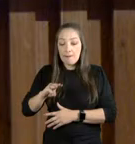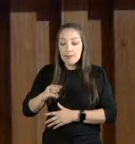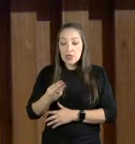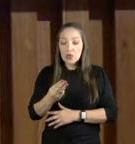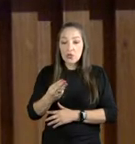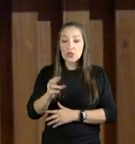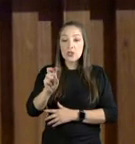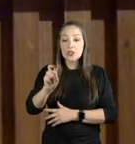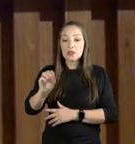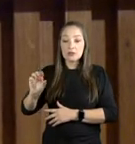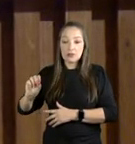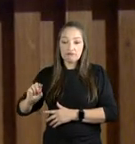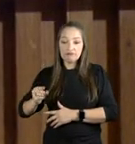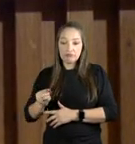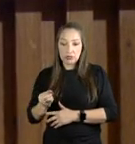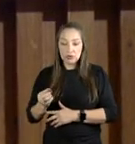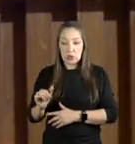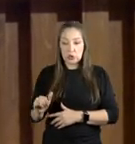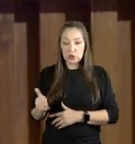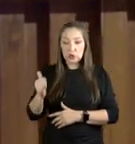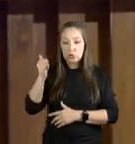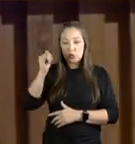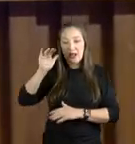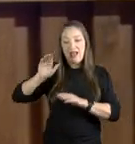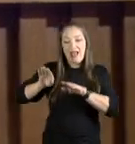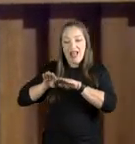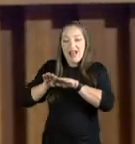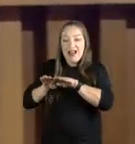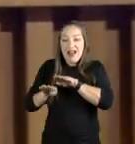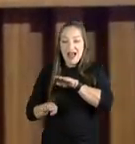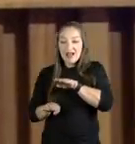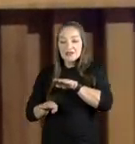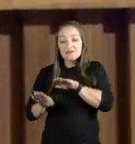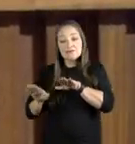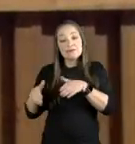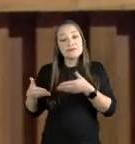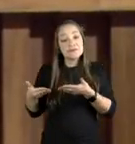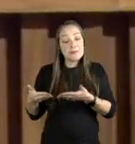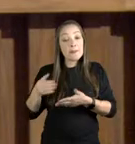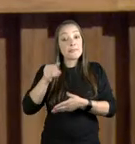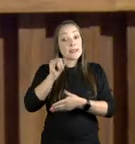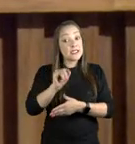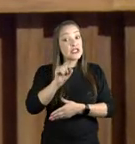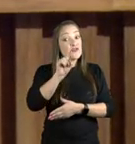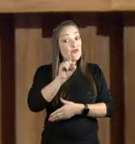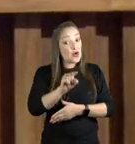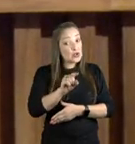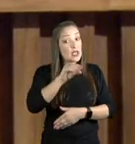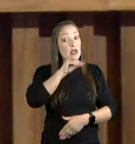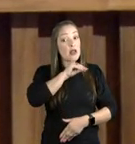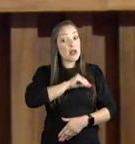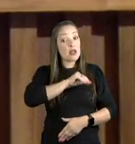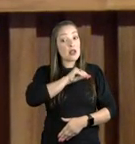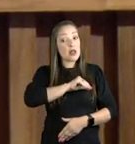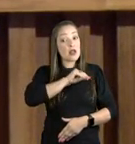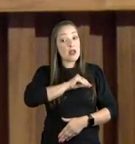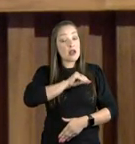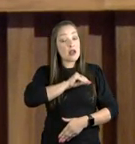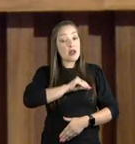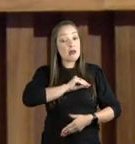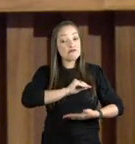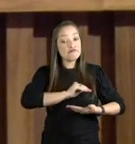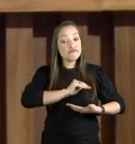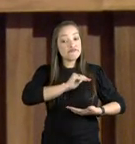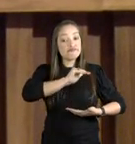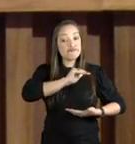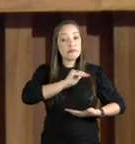baixos. Né? Então, é algo que é razoavelmente grande, se caso você tiver uma rentabilidade dessa. Né? Então, eu